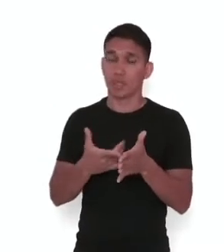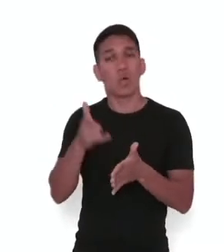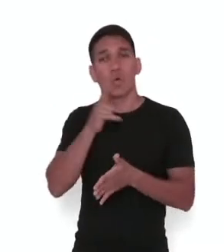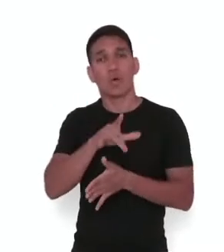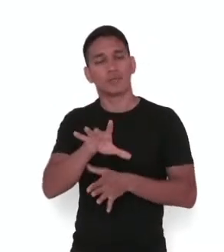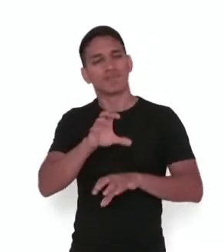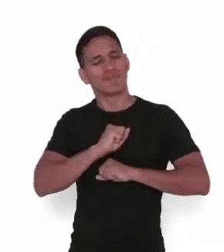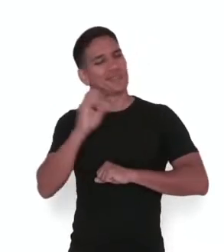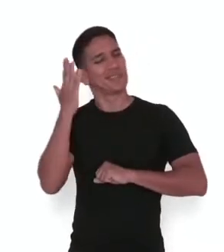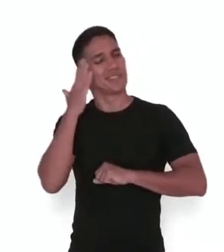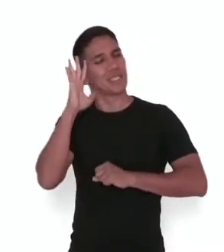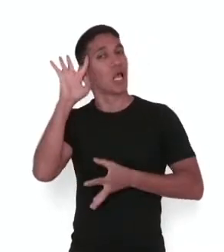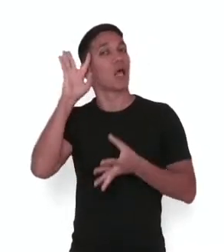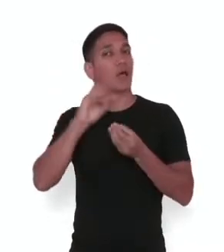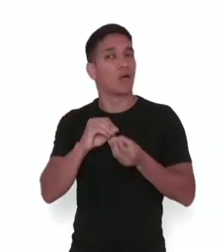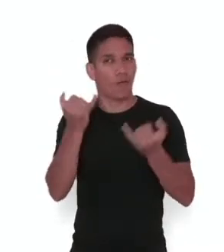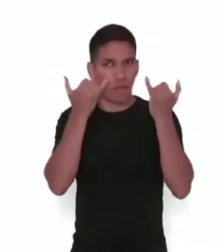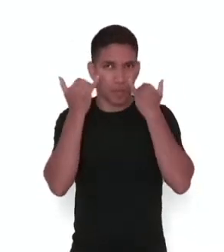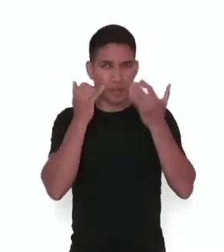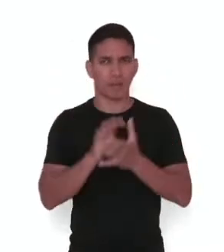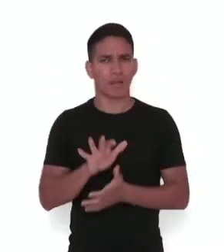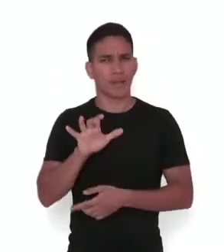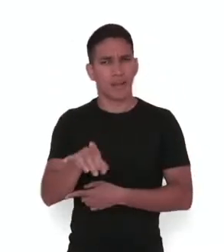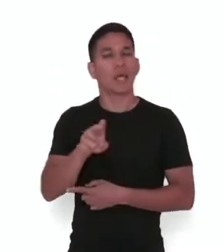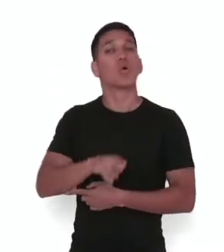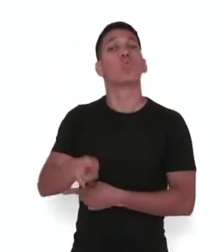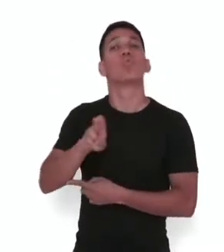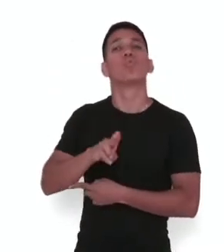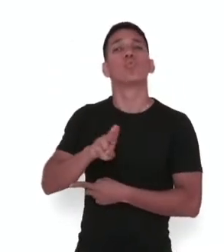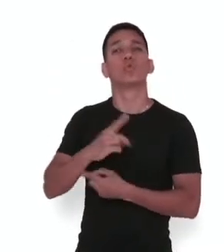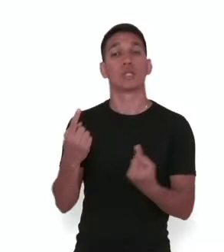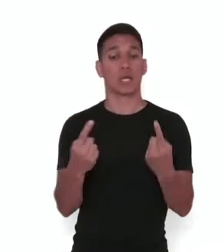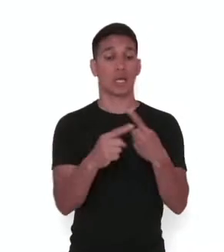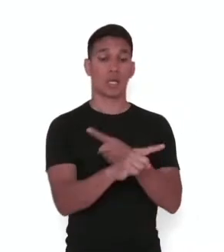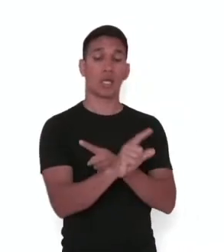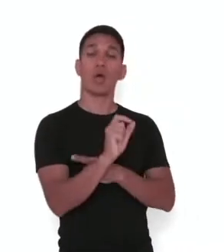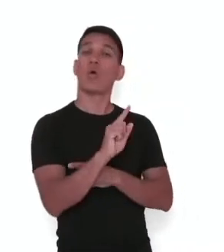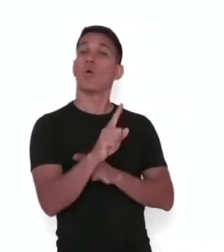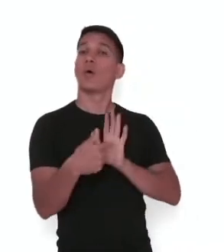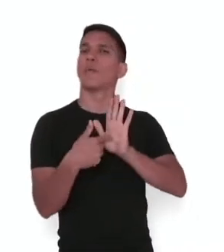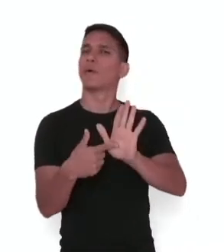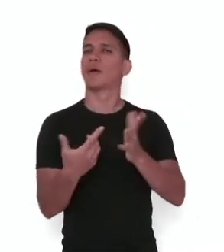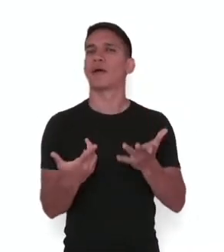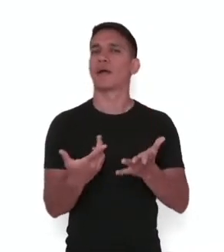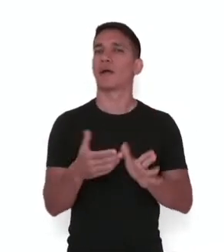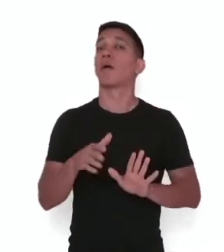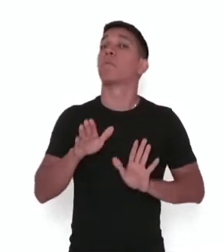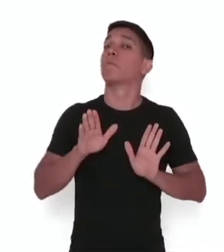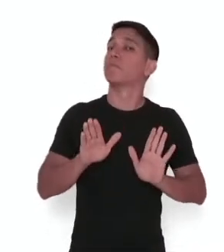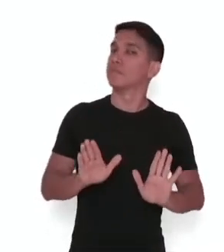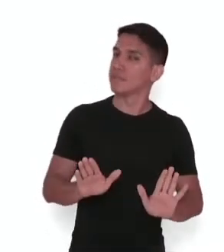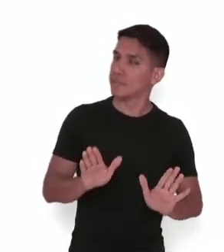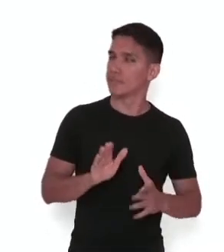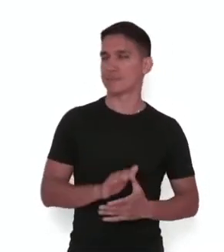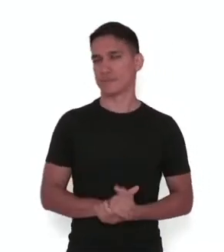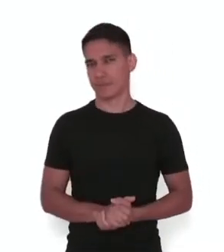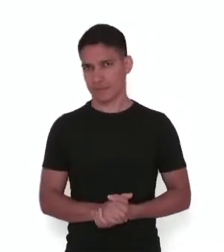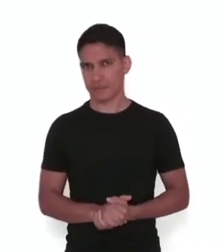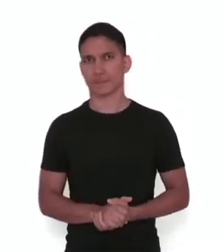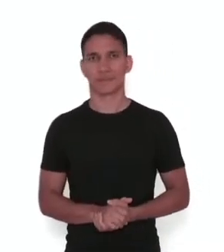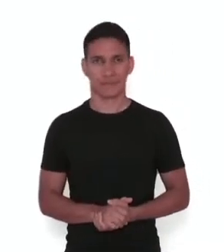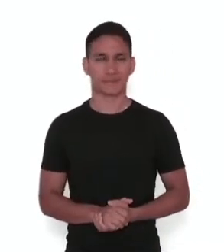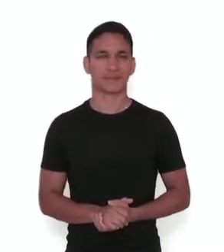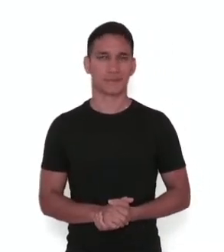das informações. Esse uso adversativo dá a ideia assim, porém,